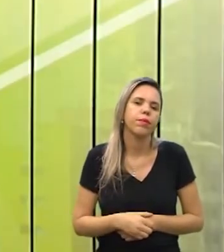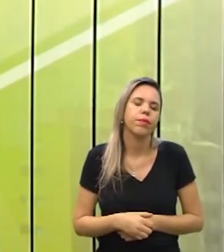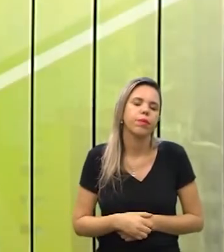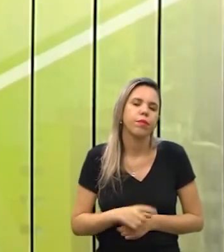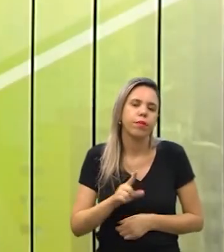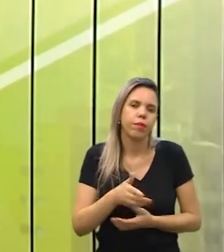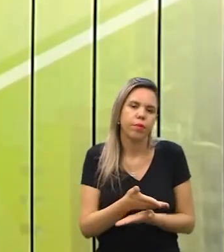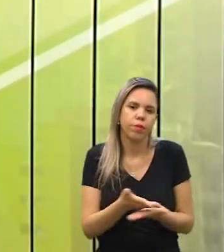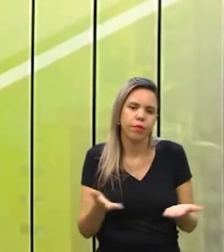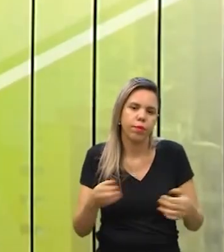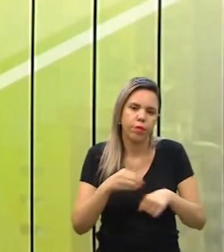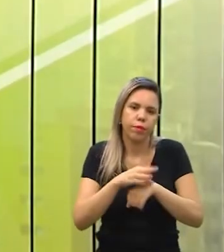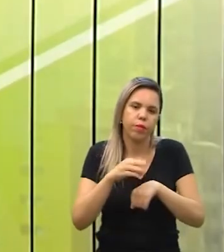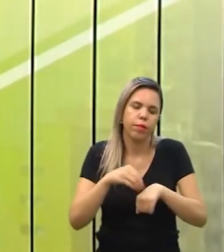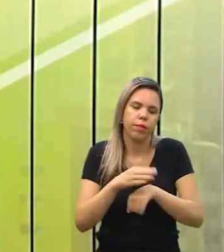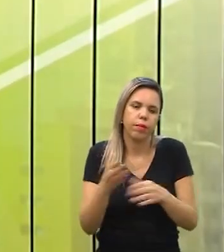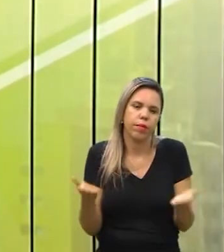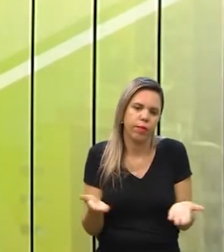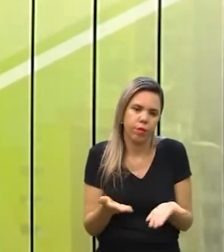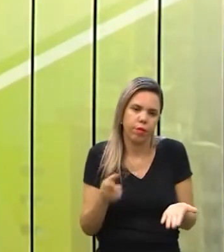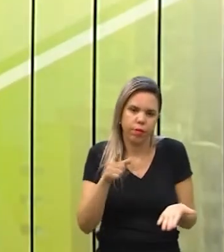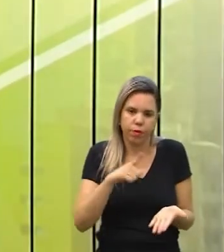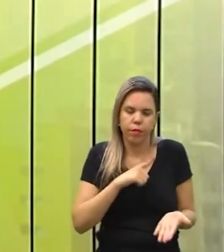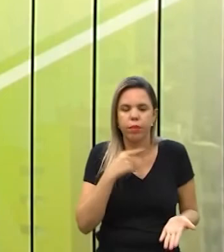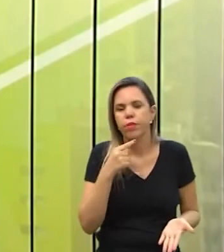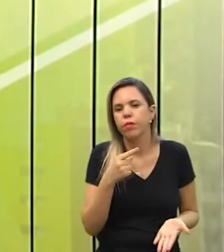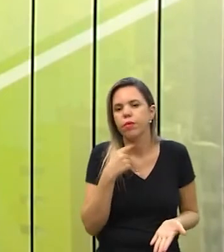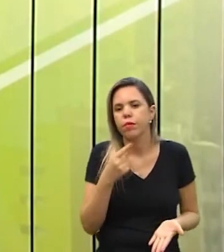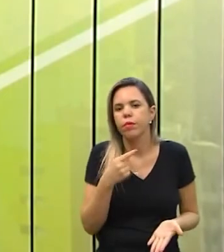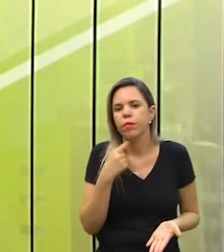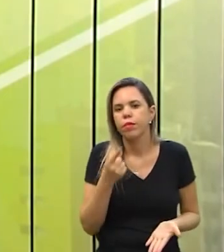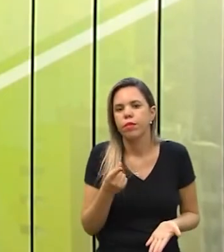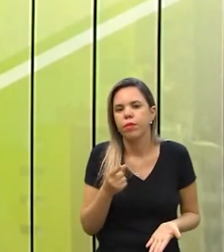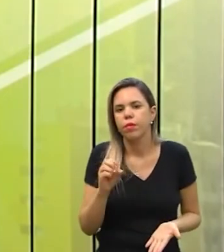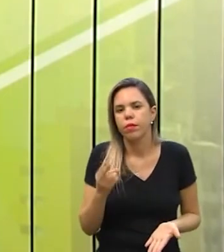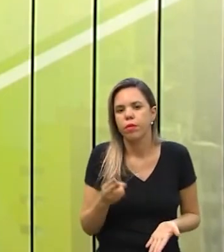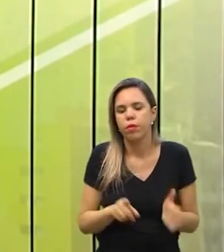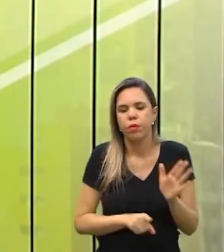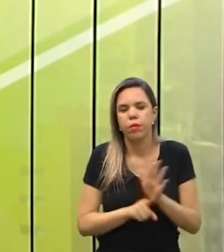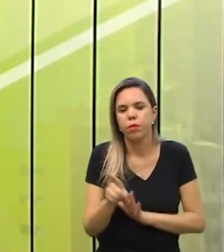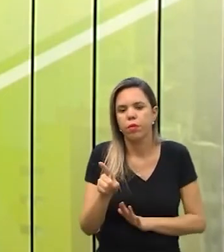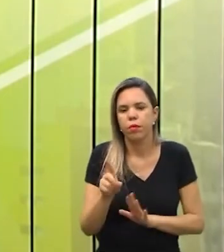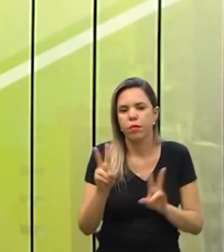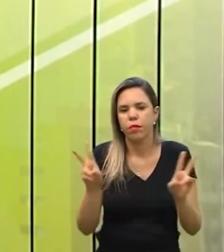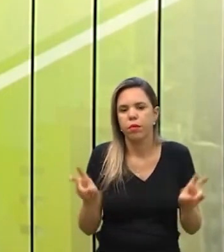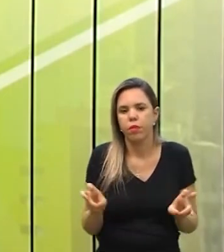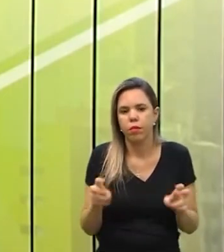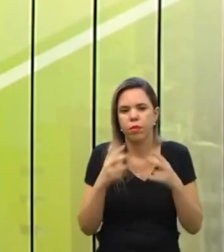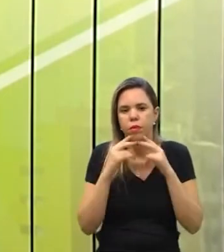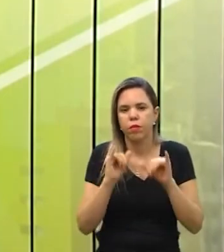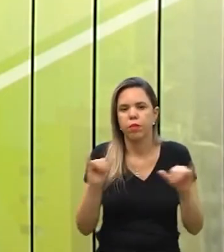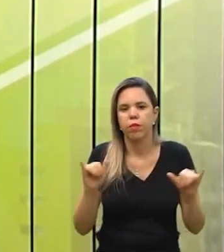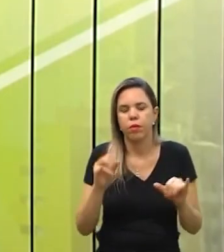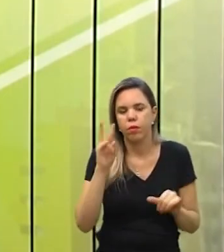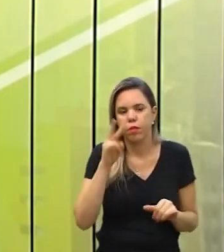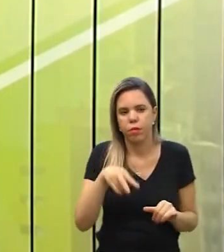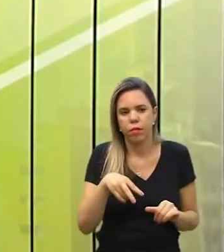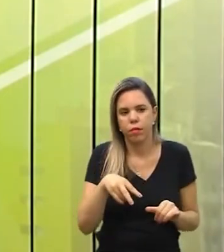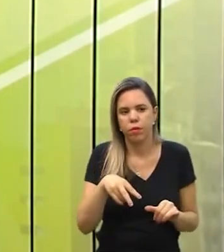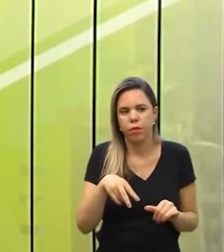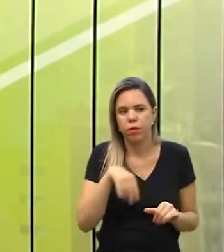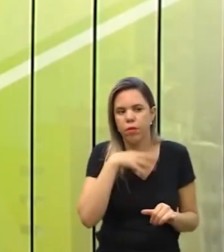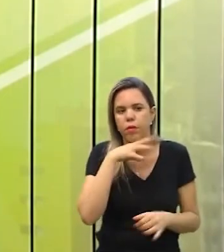foram as dicas de hoje. Se você tem alguma dúvida ou alguma pergunta sobre alguma notícia que você viu, um desses